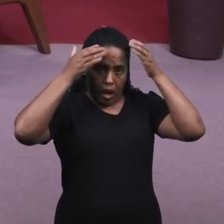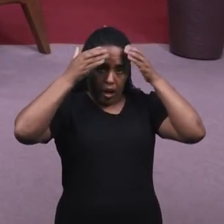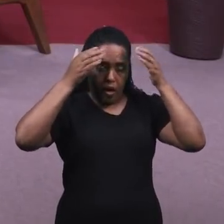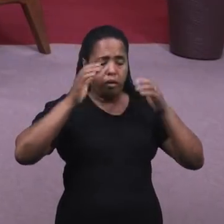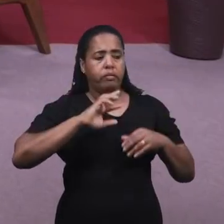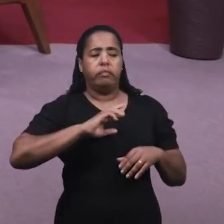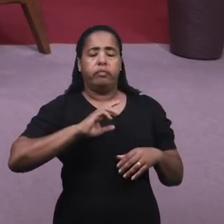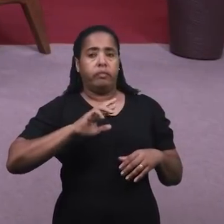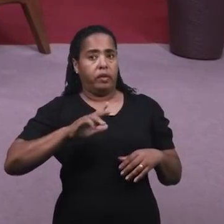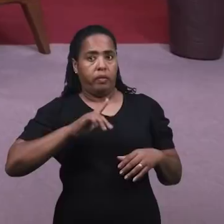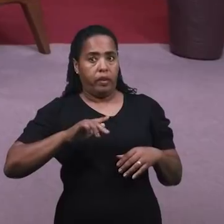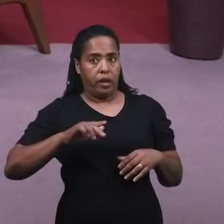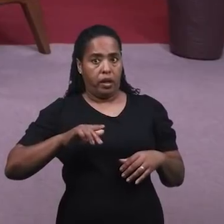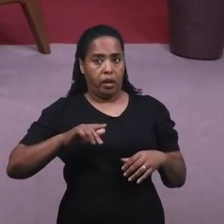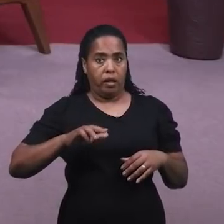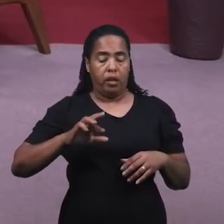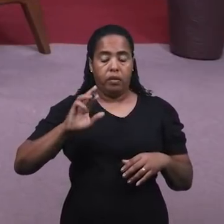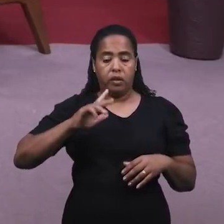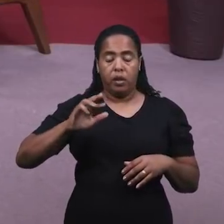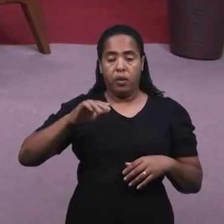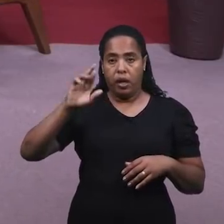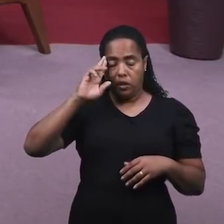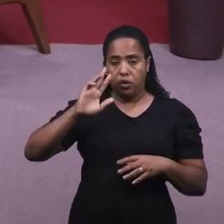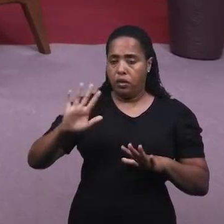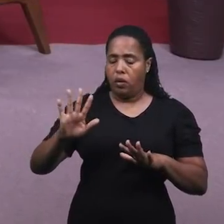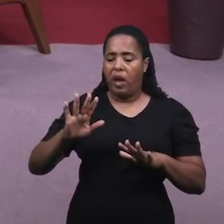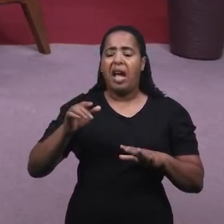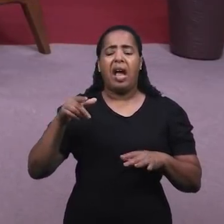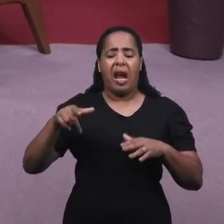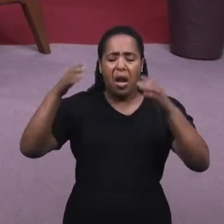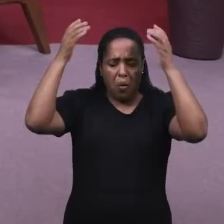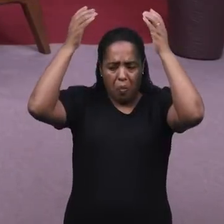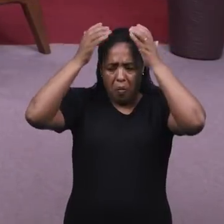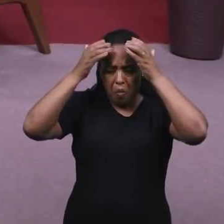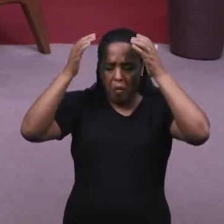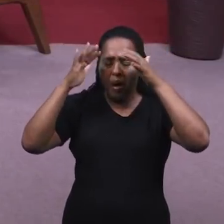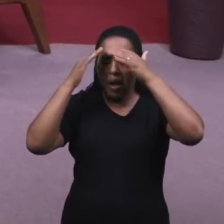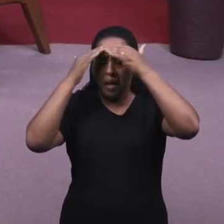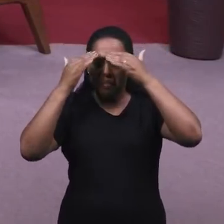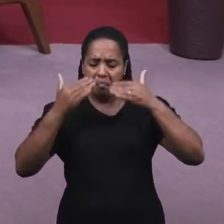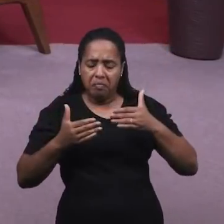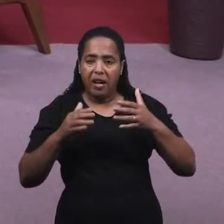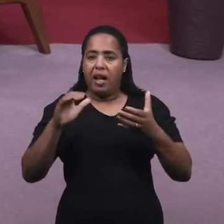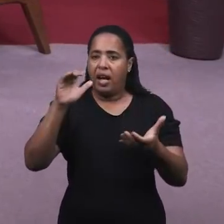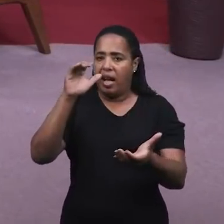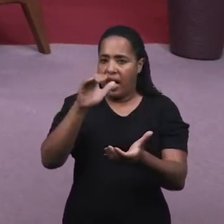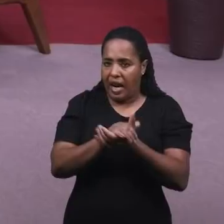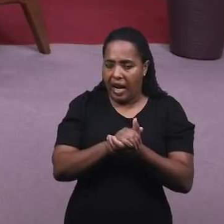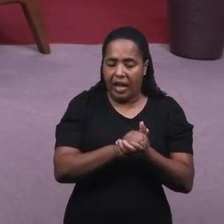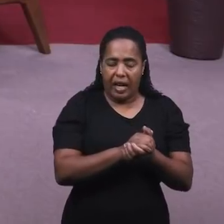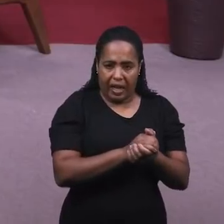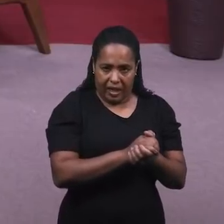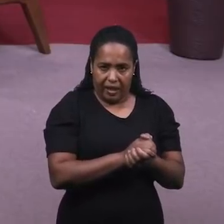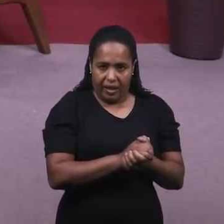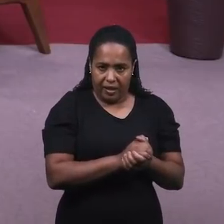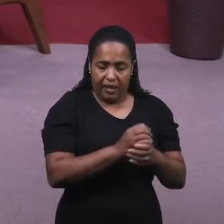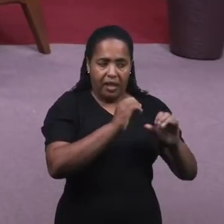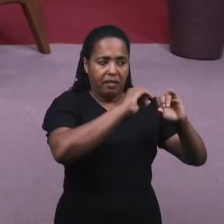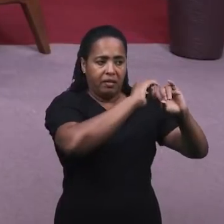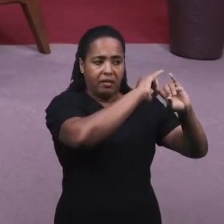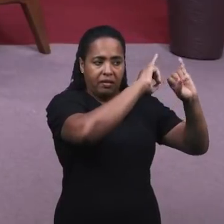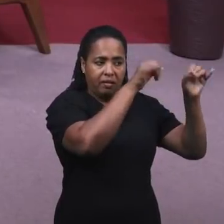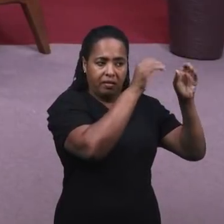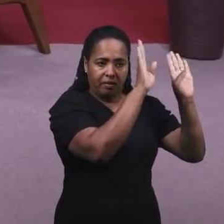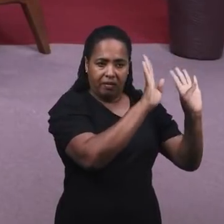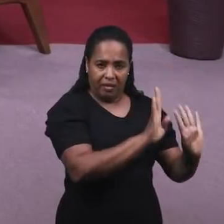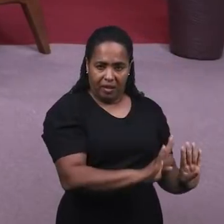rei que era um rei desobediente, né? Era um rei casado com Jezabel, não é?